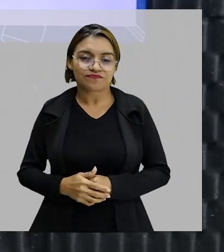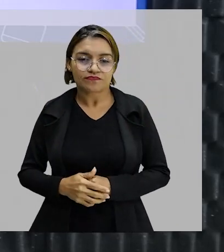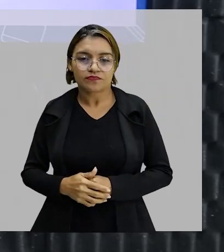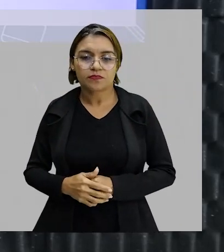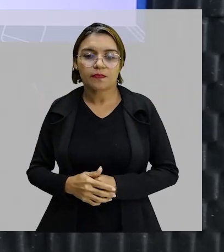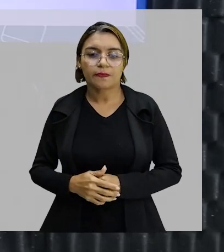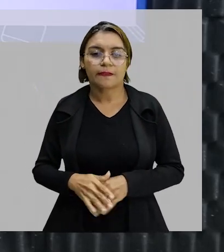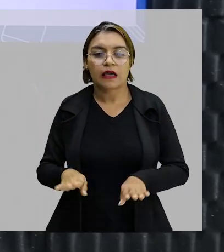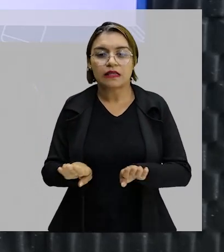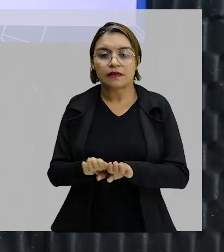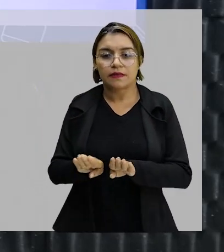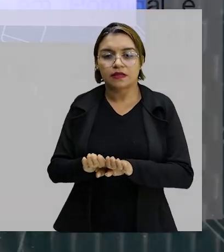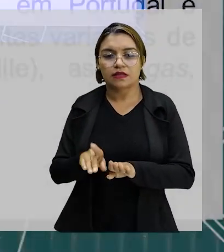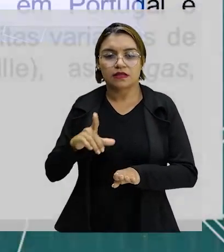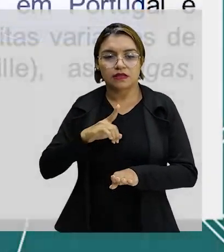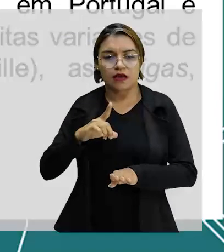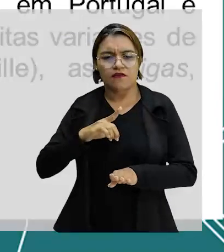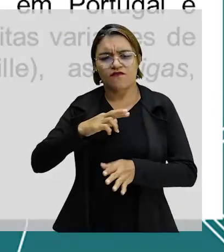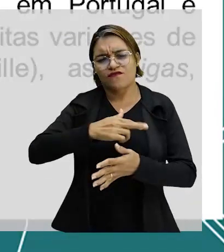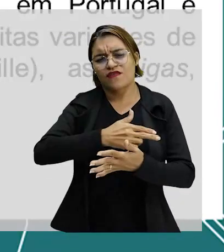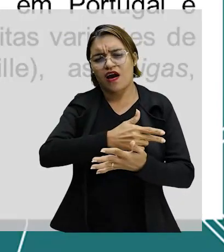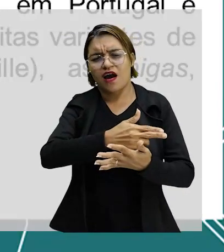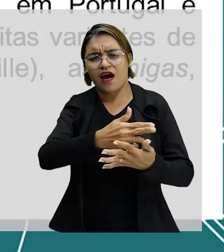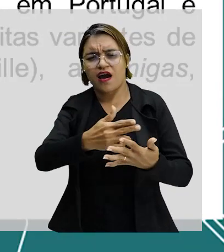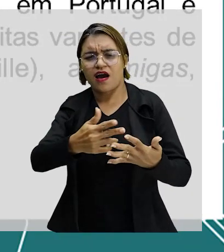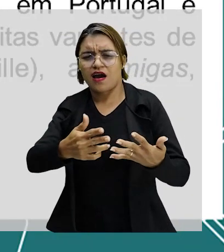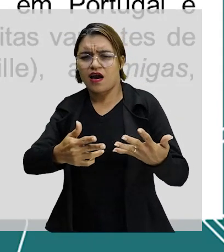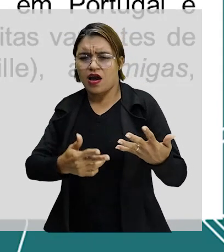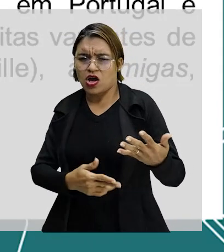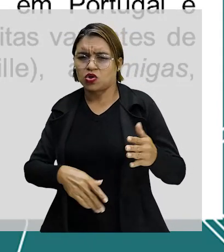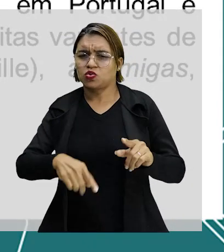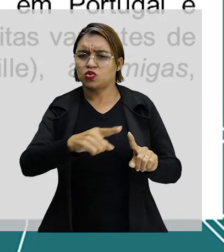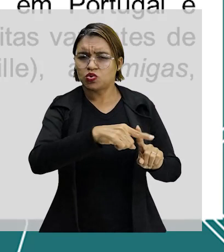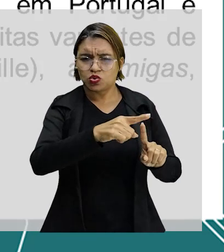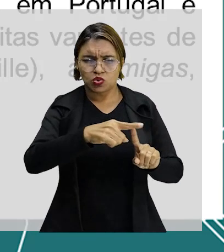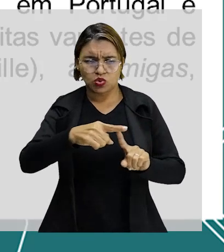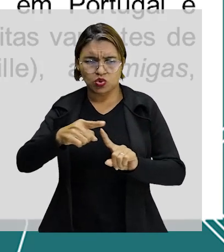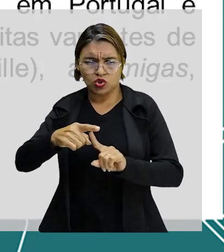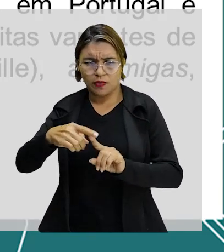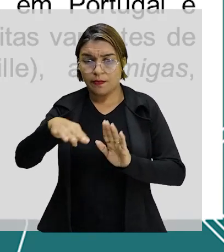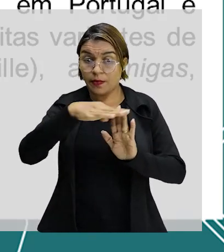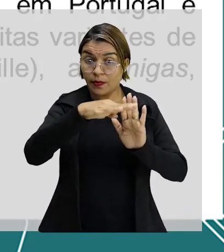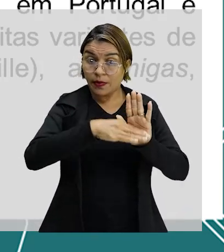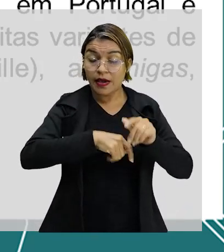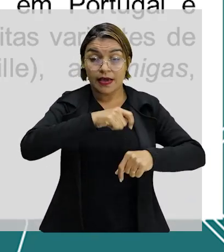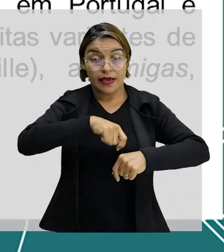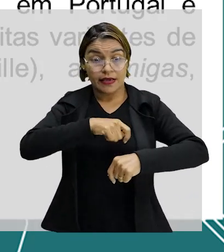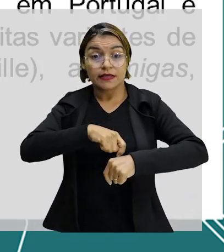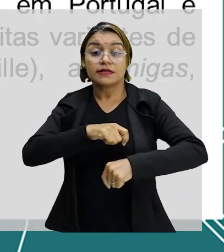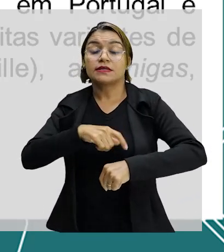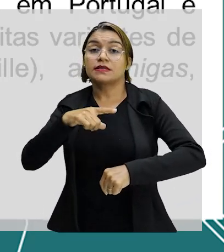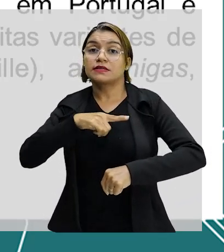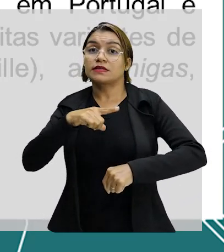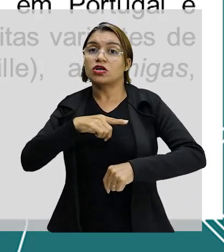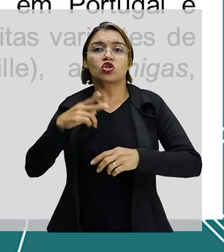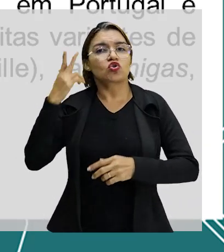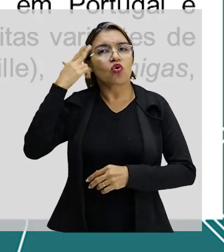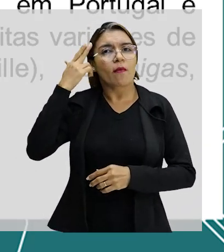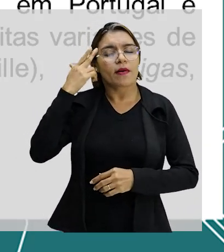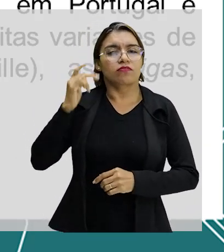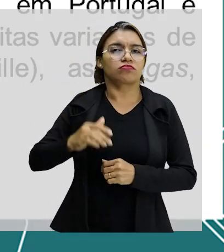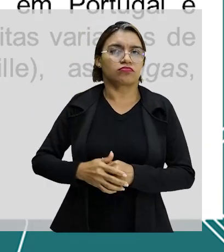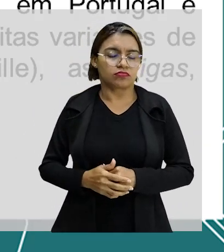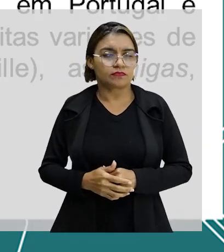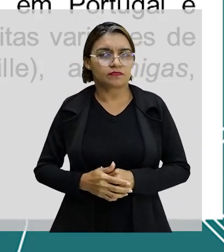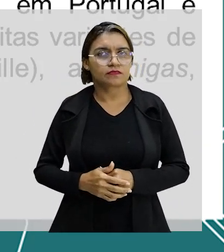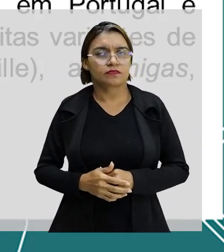Dentre a enorme variedade de receitas que compõem a cozinha espanhola, algumas podem considerar-se comuns a